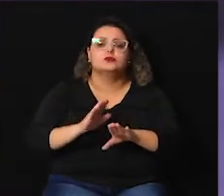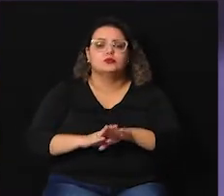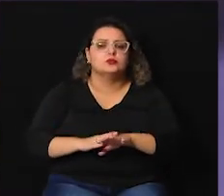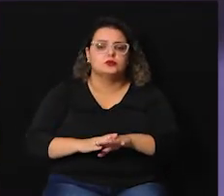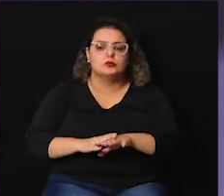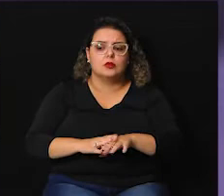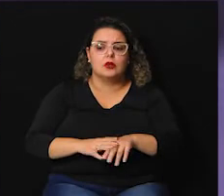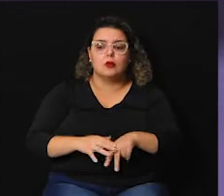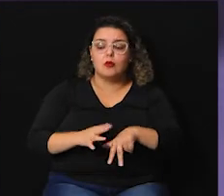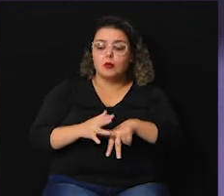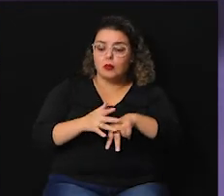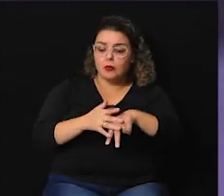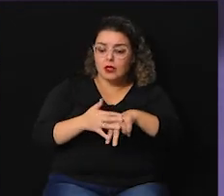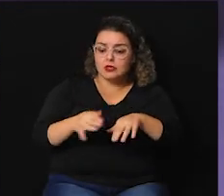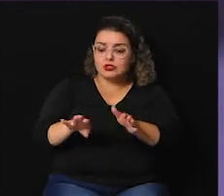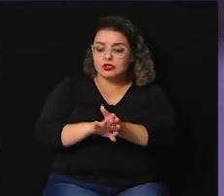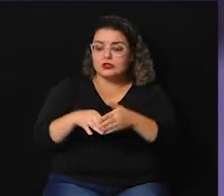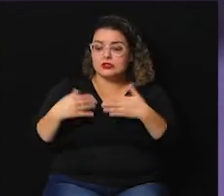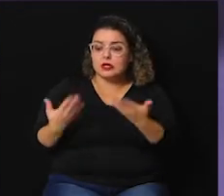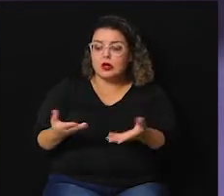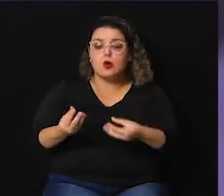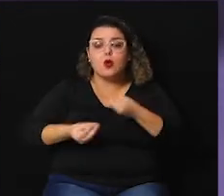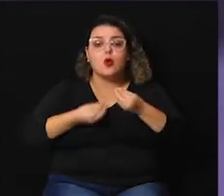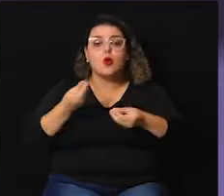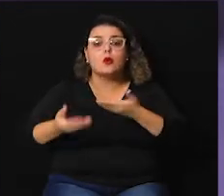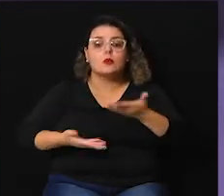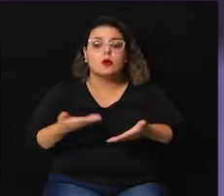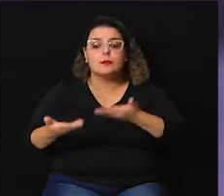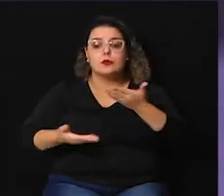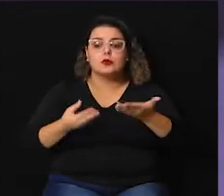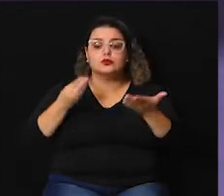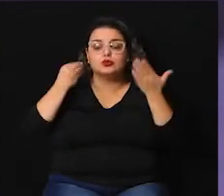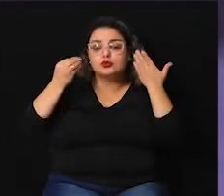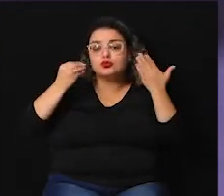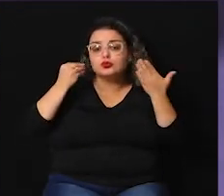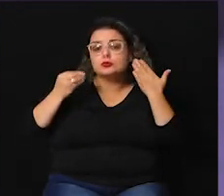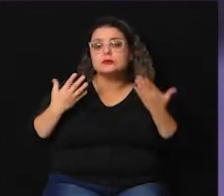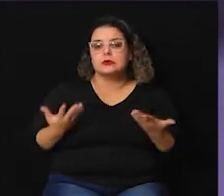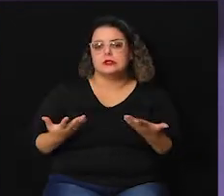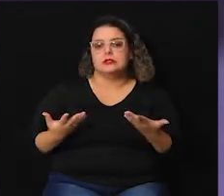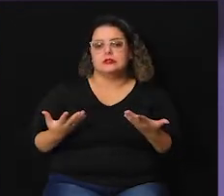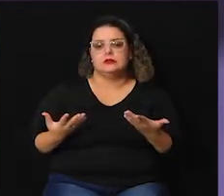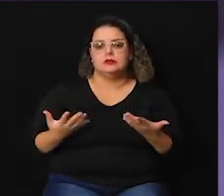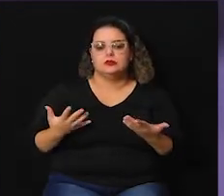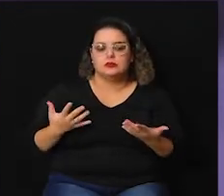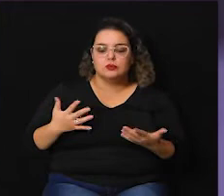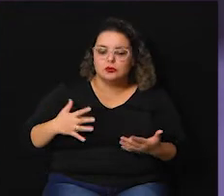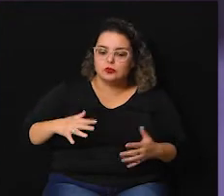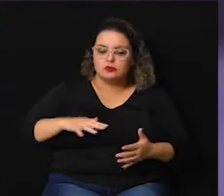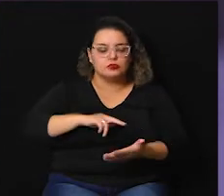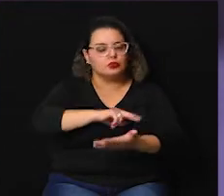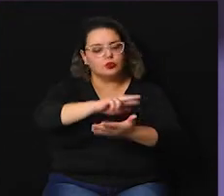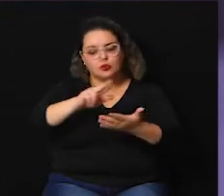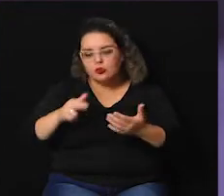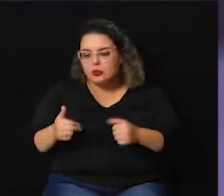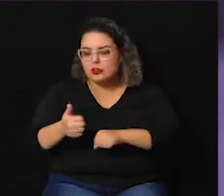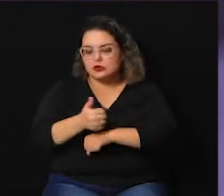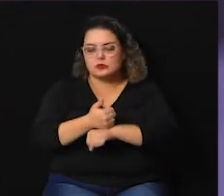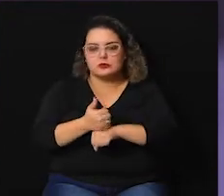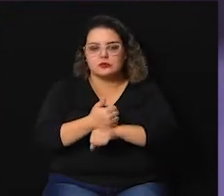que chega até você, por exemplo? Como que é o tratamento de um psiquiatra aí, no meio de tantos